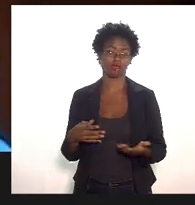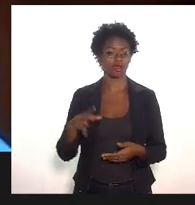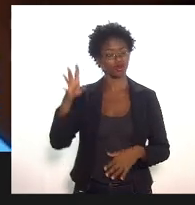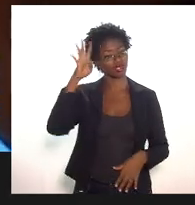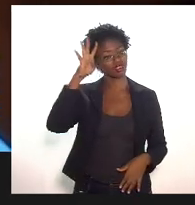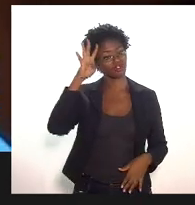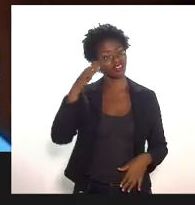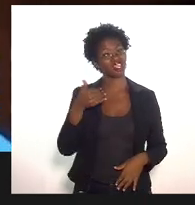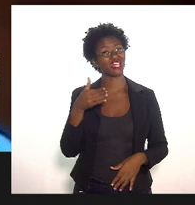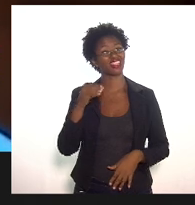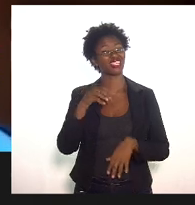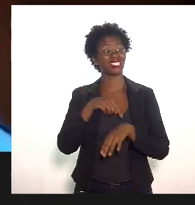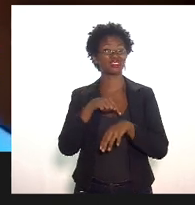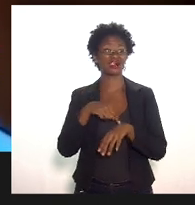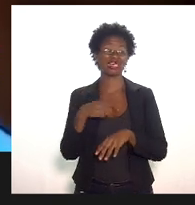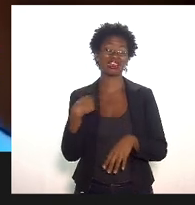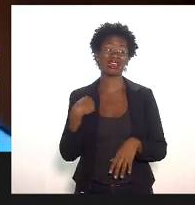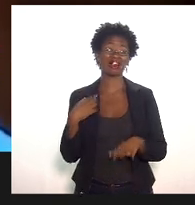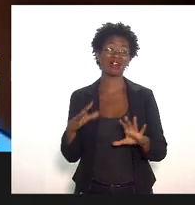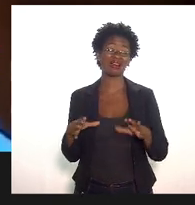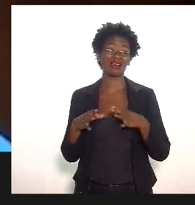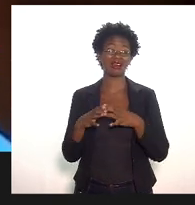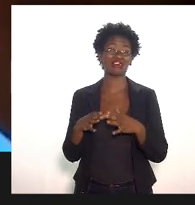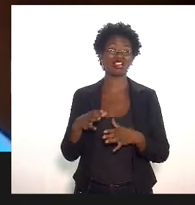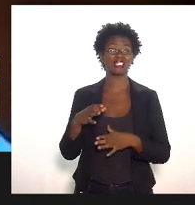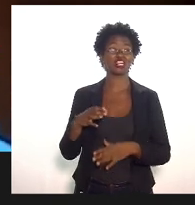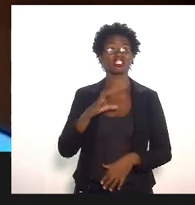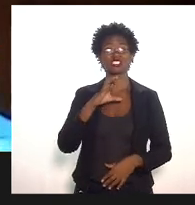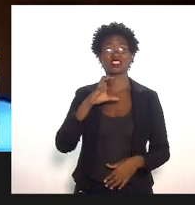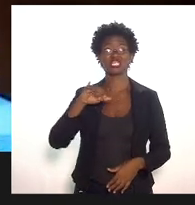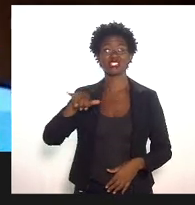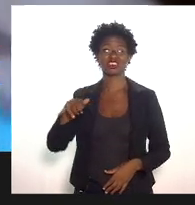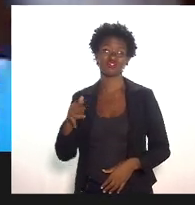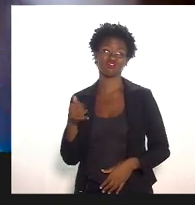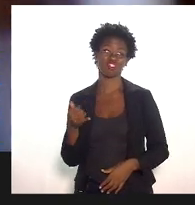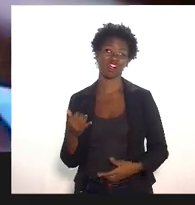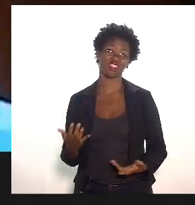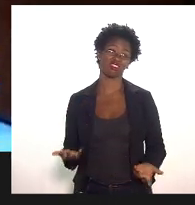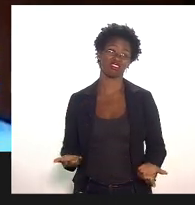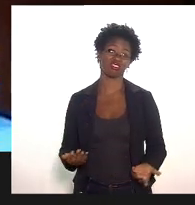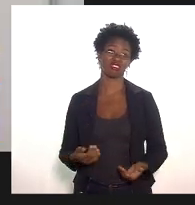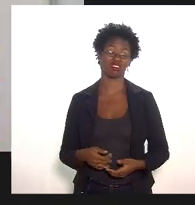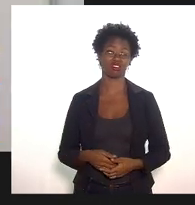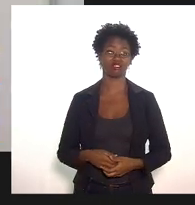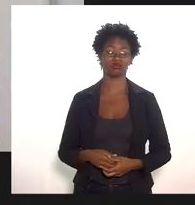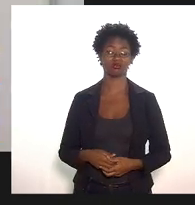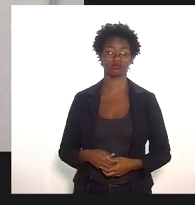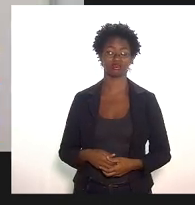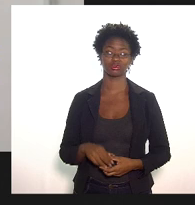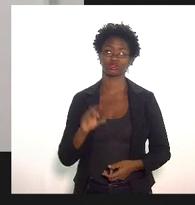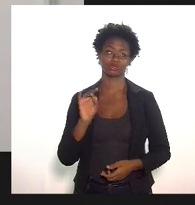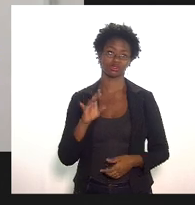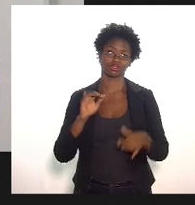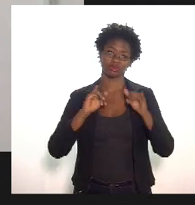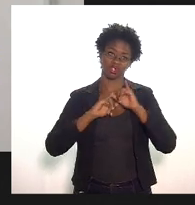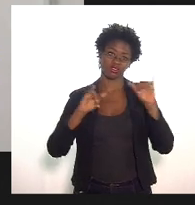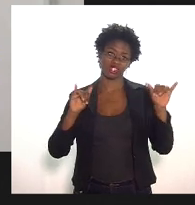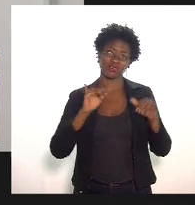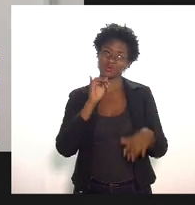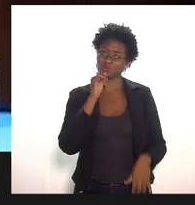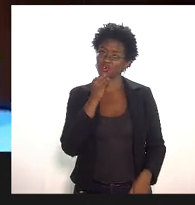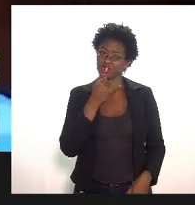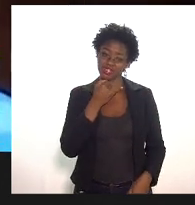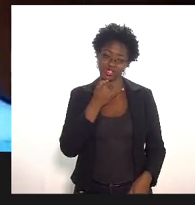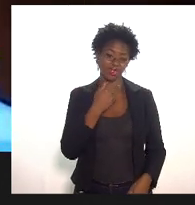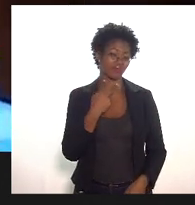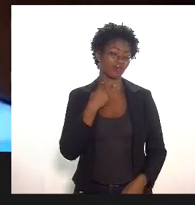10 horas, eu tenho a Comissão de Constituição e Justiça, CCJ. Entendi. Então, só para já dizer que, infelizmente, eu não